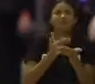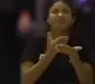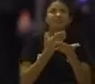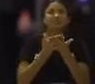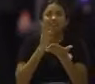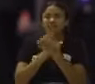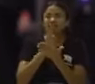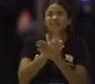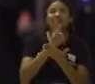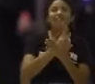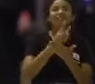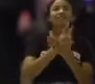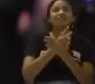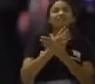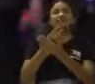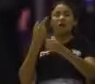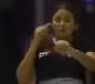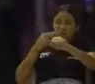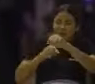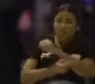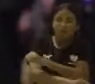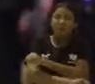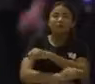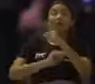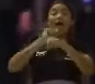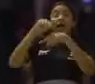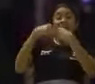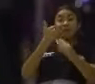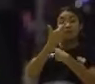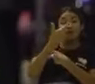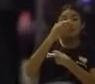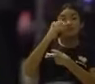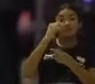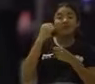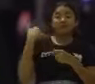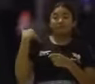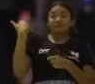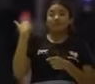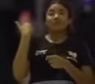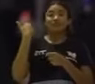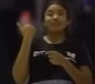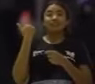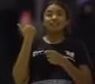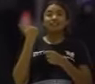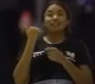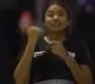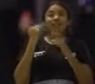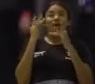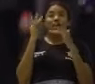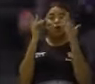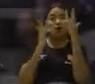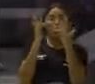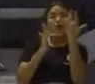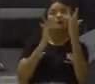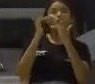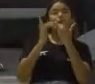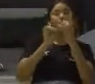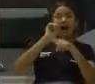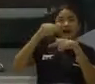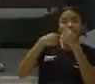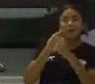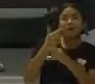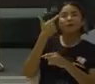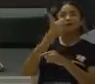Aos 20 anos eu fiz o seu noivado. Aos 22 eu fiz o seu casamento.